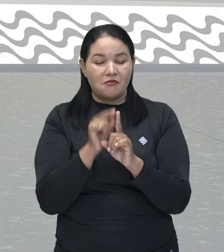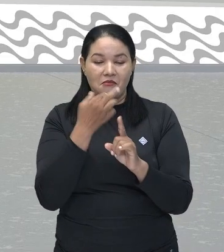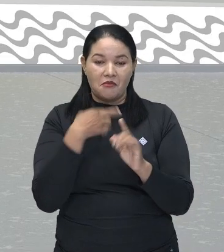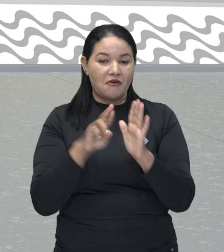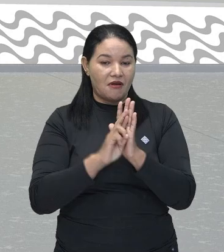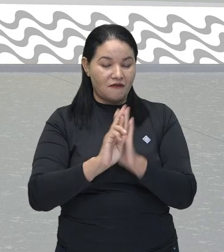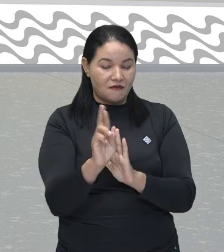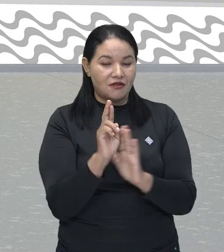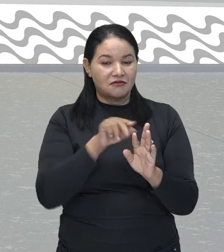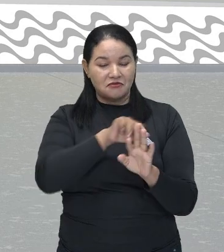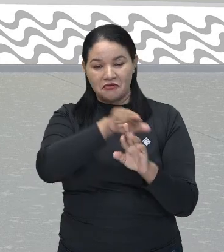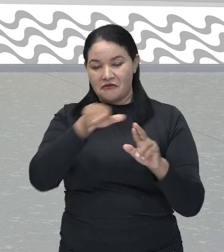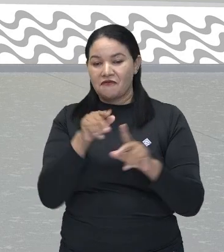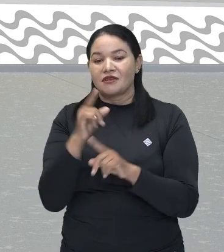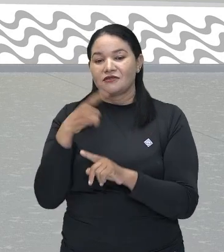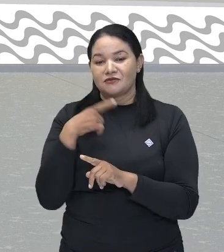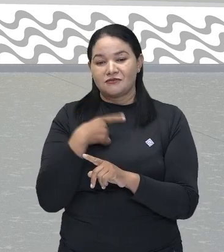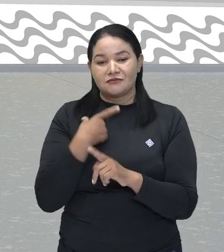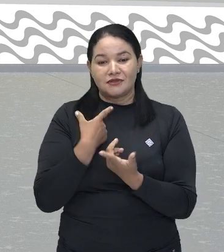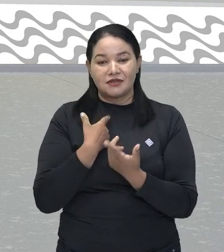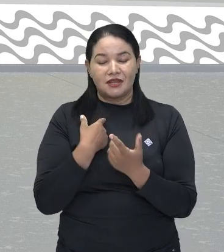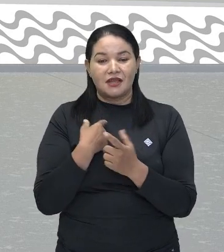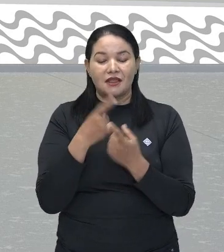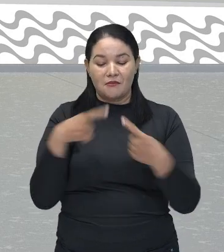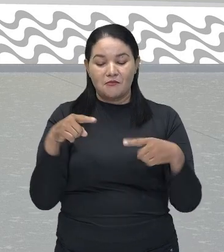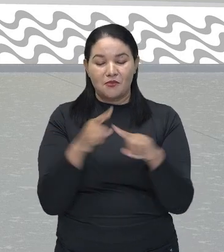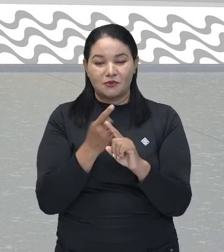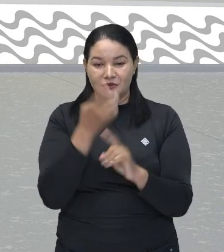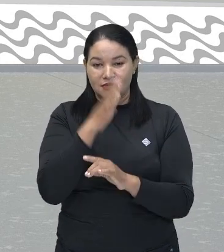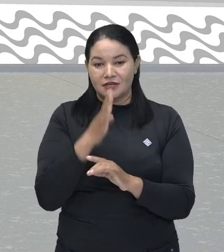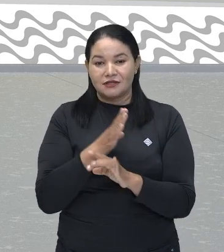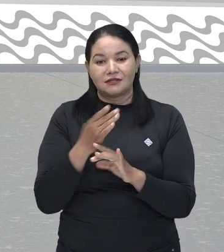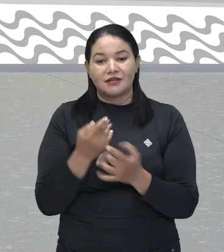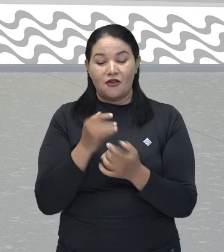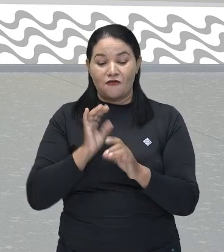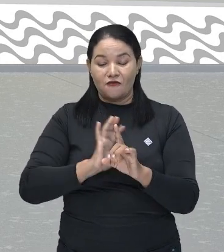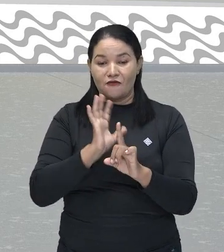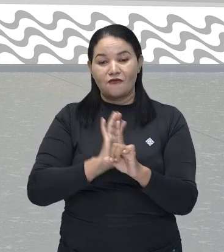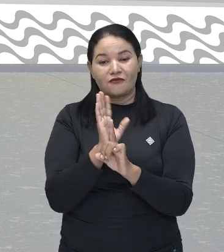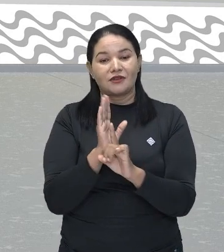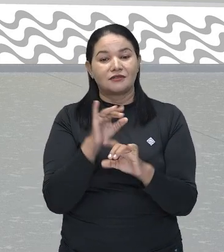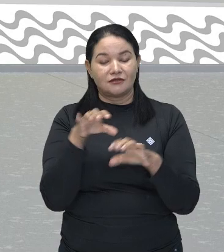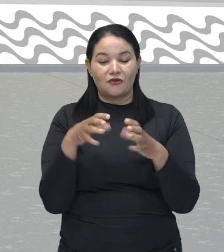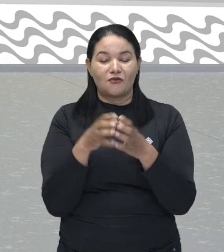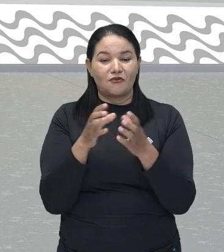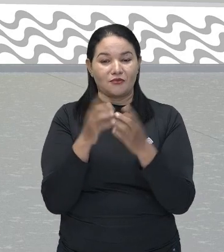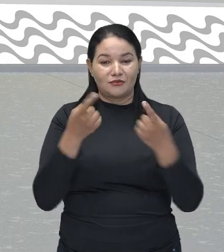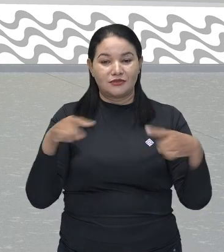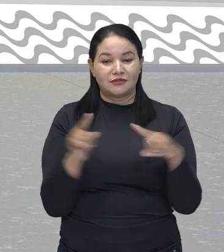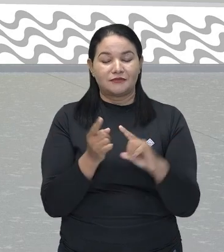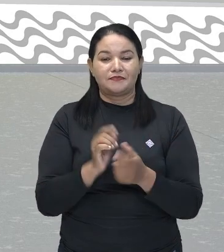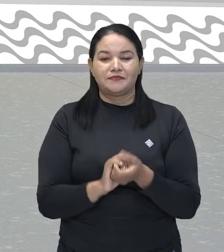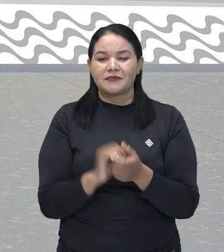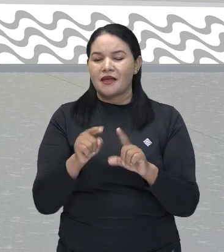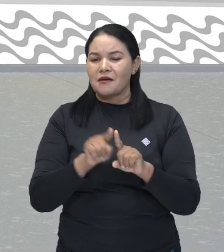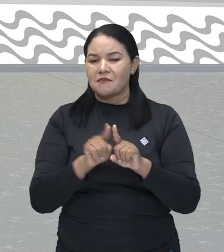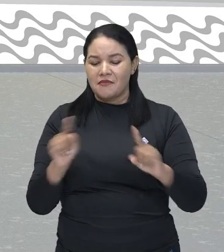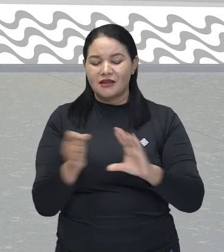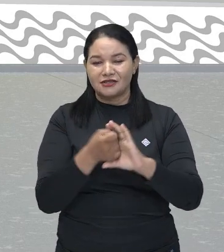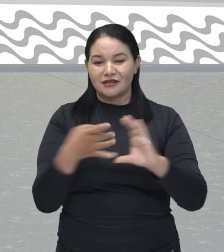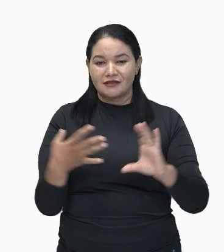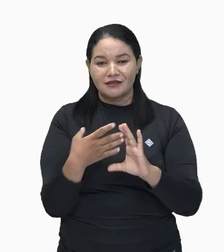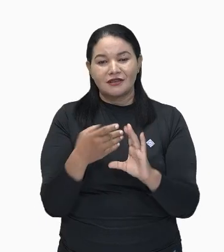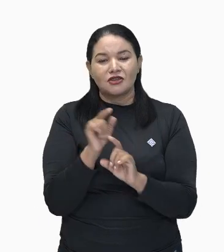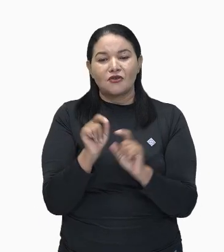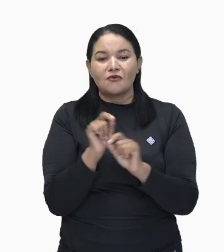música brasileira nessa estruturação, digamos assim, da Bossa Nova. Tá, mas quais são as características da Bossa Nova?